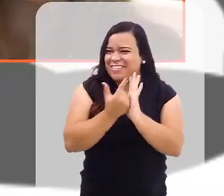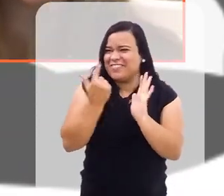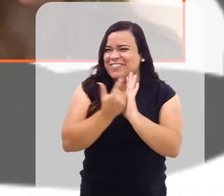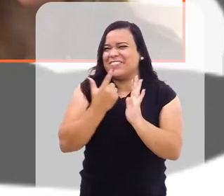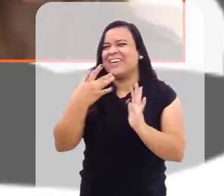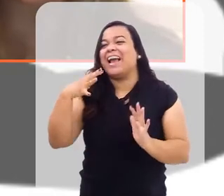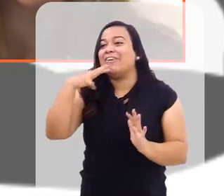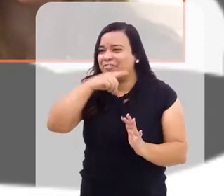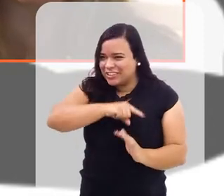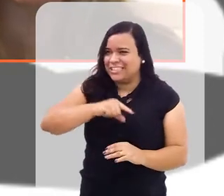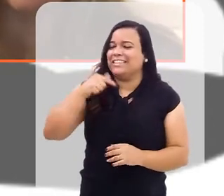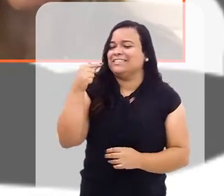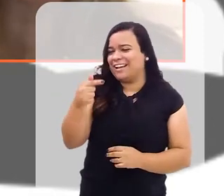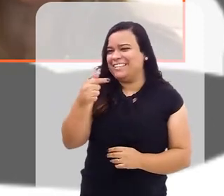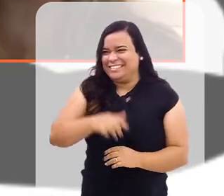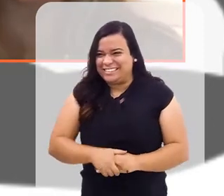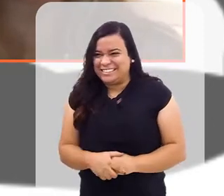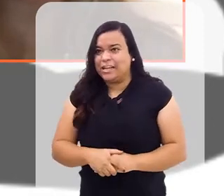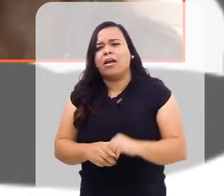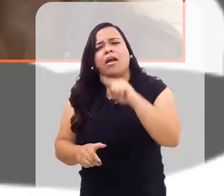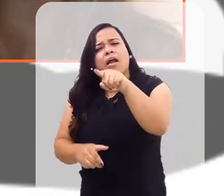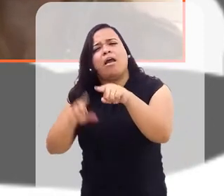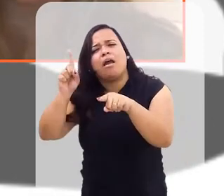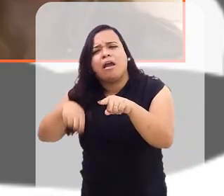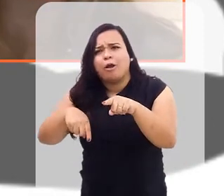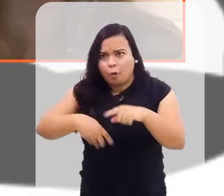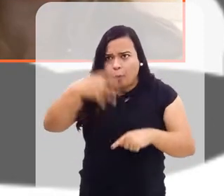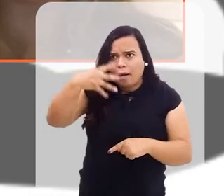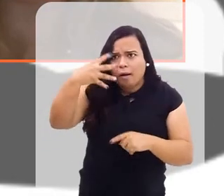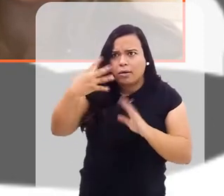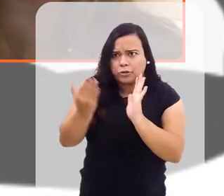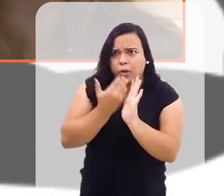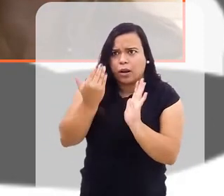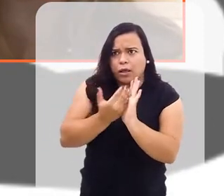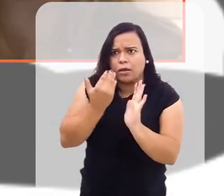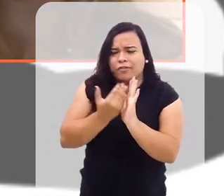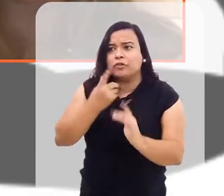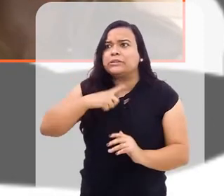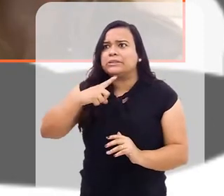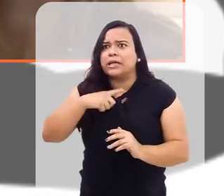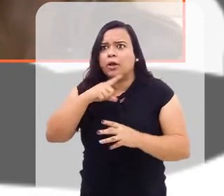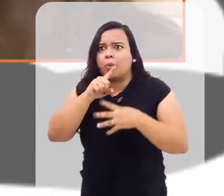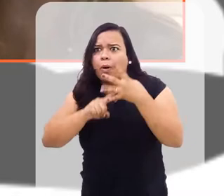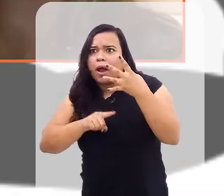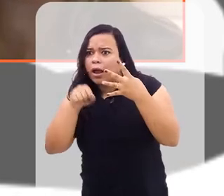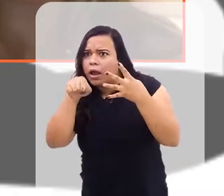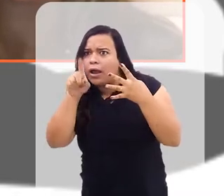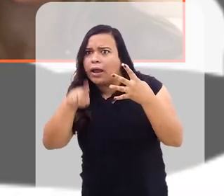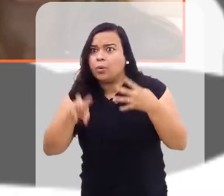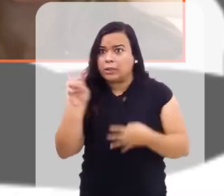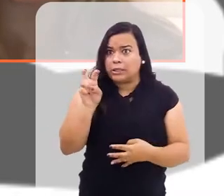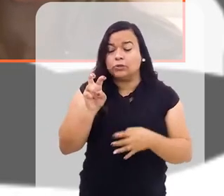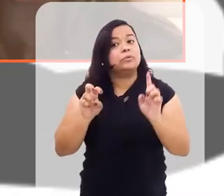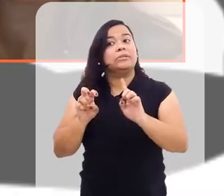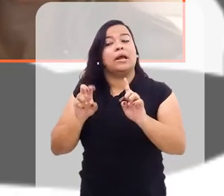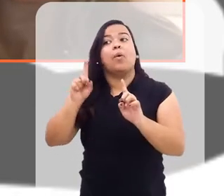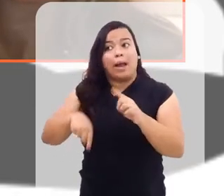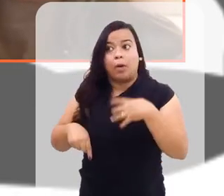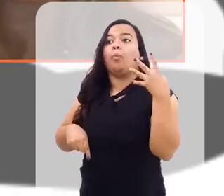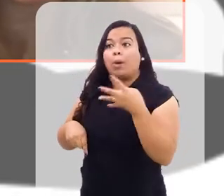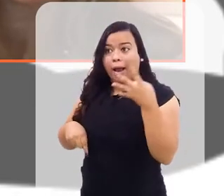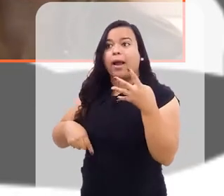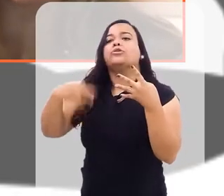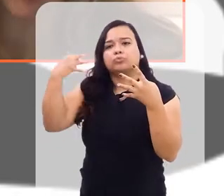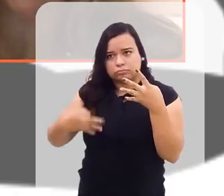pra gente, esse é o quarto livro, né? Você já tem quatro romances precedentes, esse então é o quinto. Não, não, esse é o